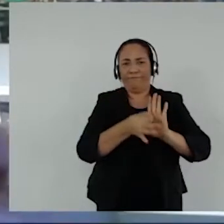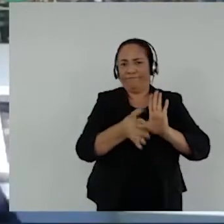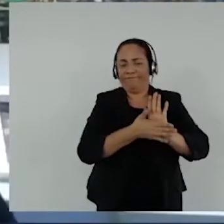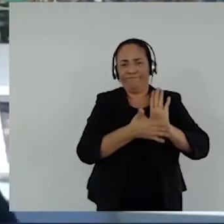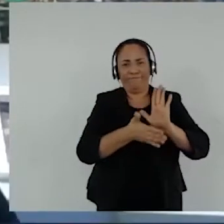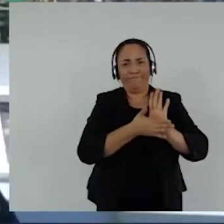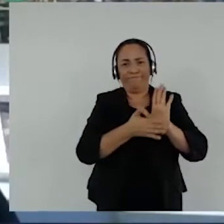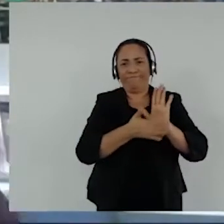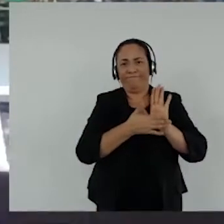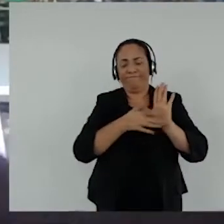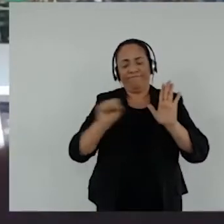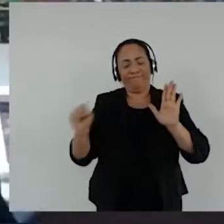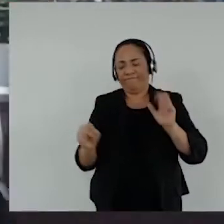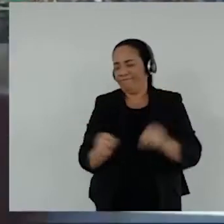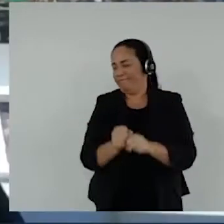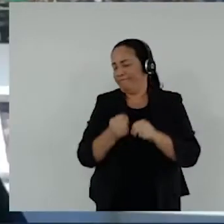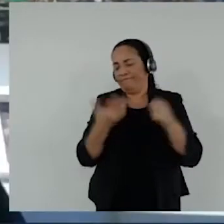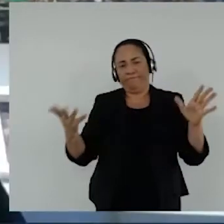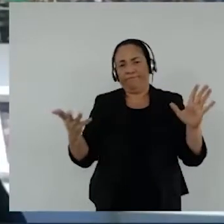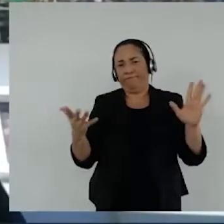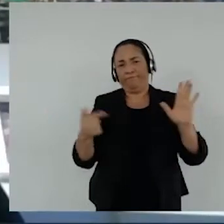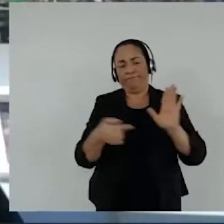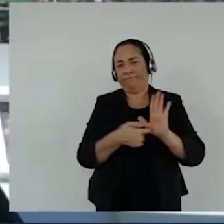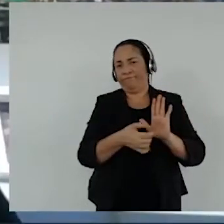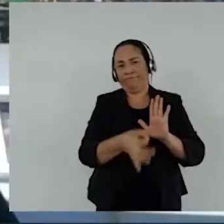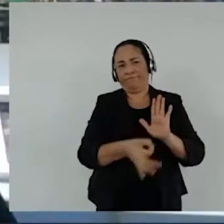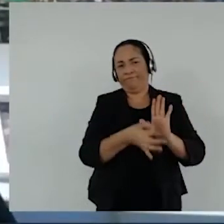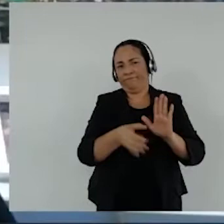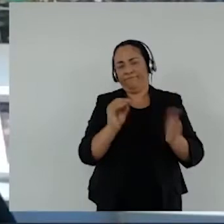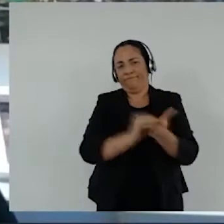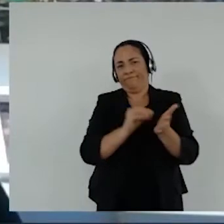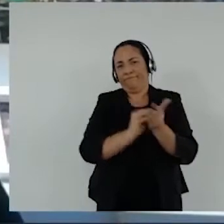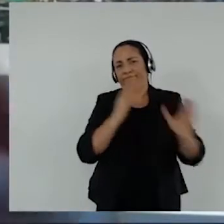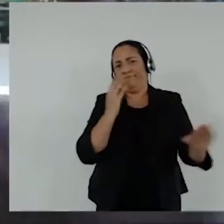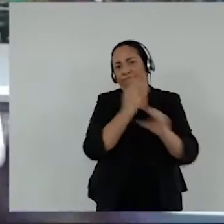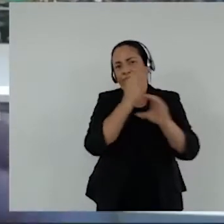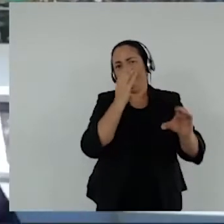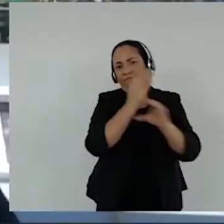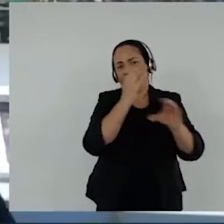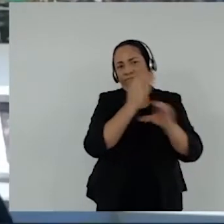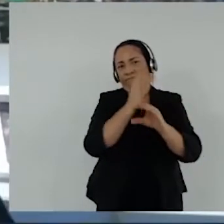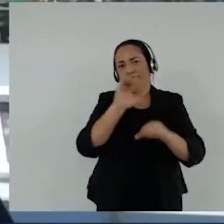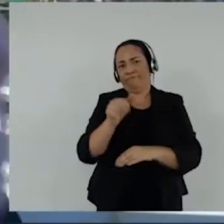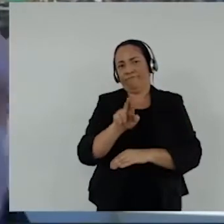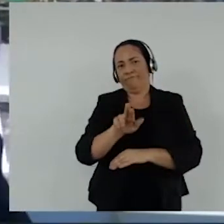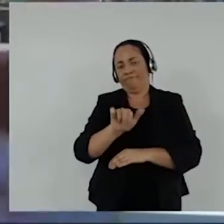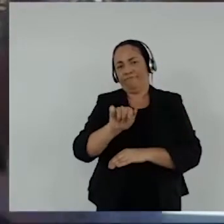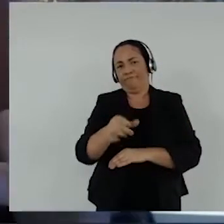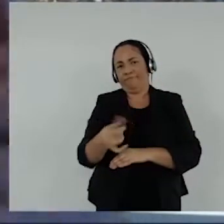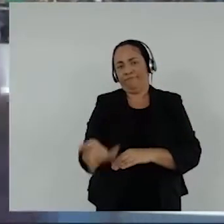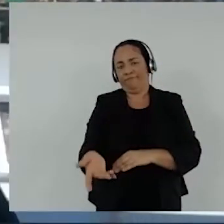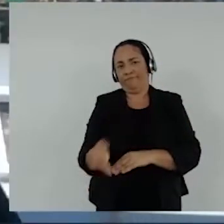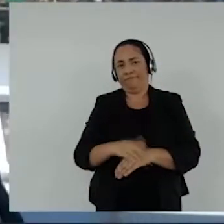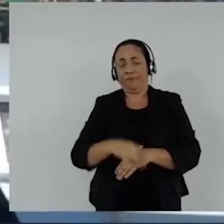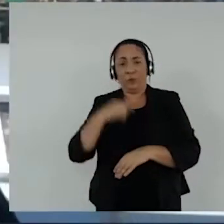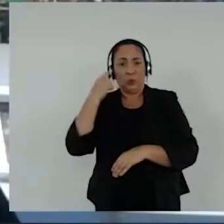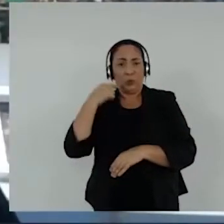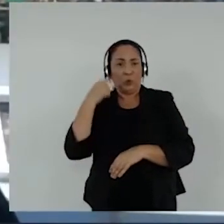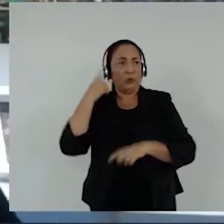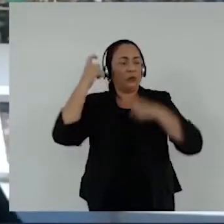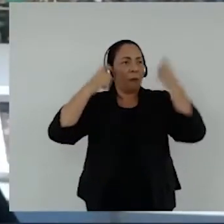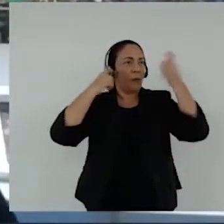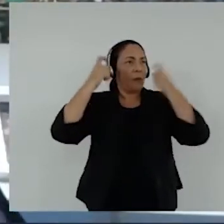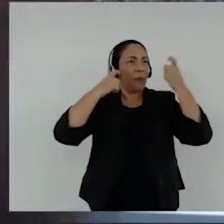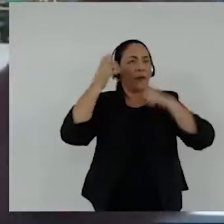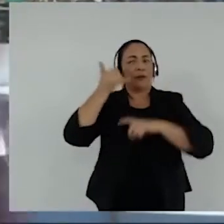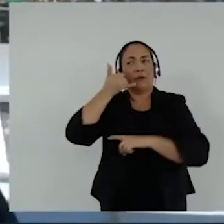ela viola algo muito claro, que é a incomunicabilidade dos jurados. E aqui as pessoas pensam, o promotor está preocupado do advogado ligar